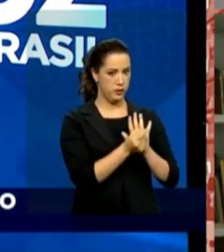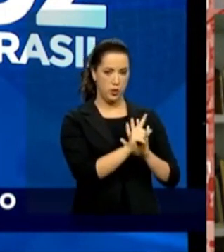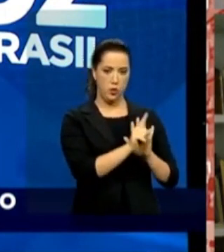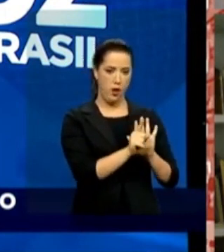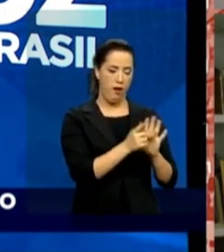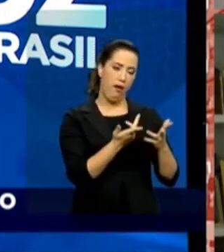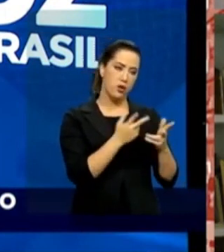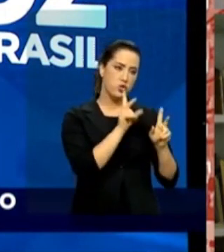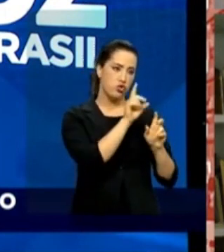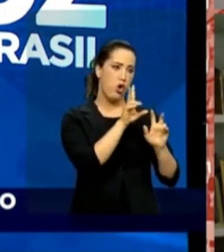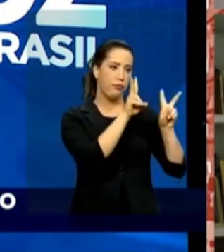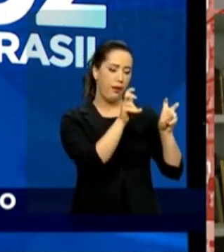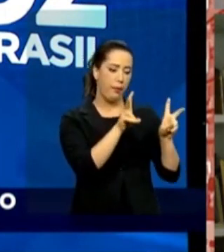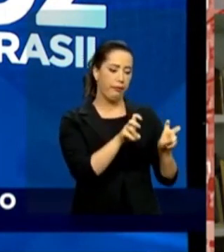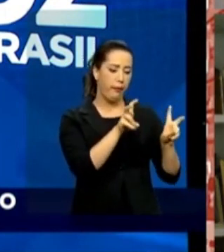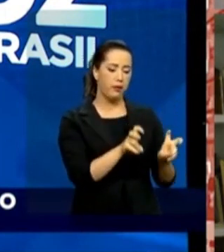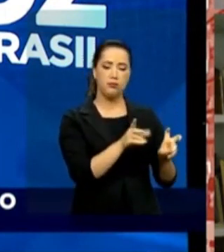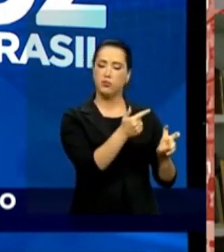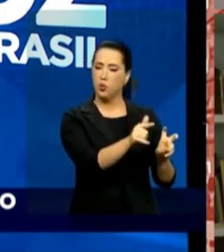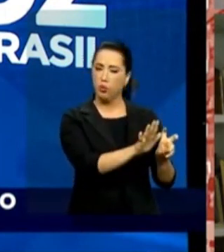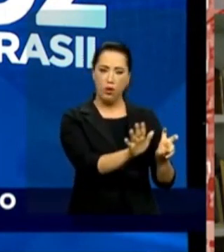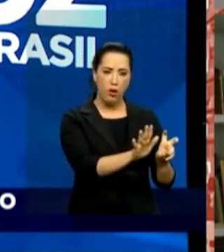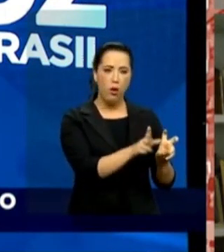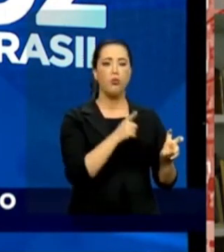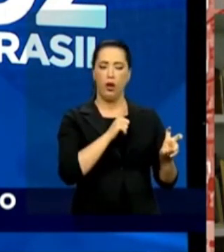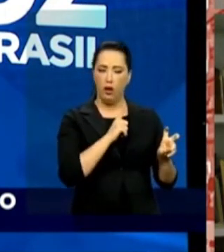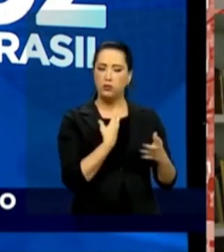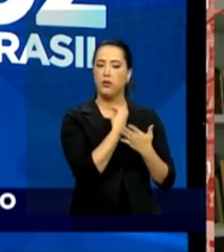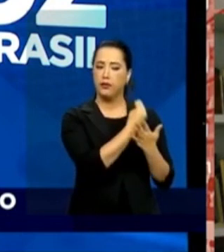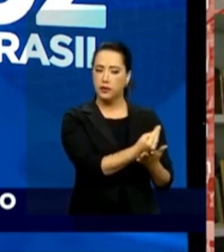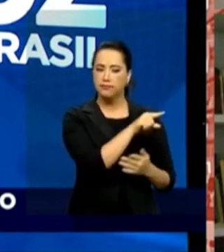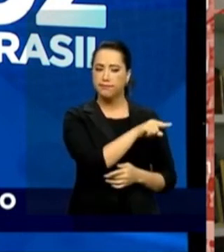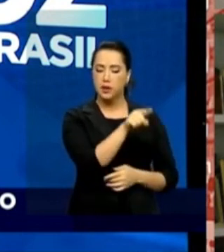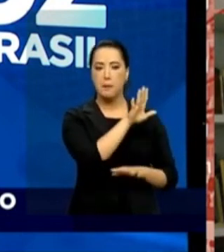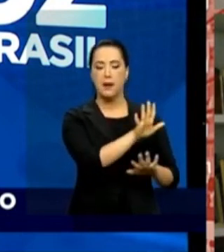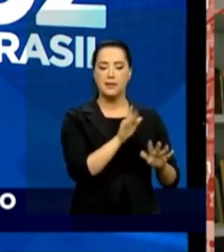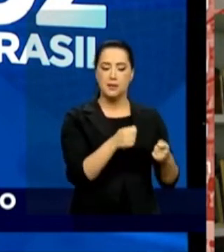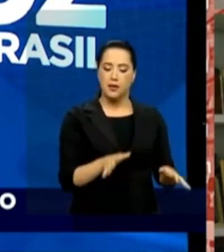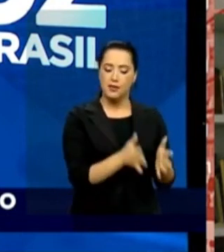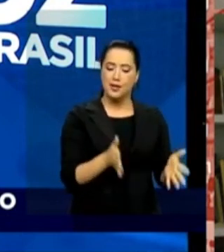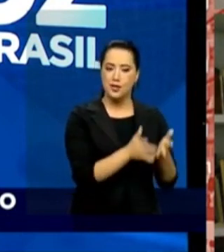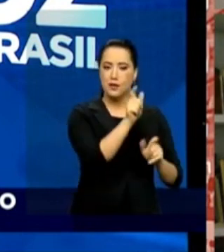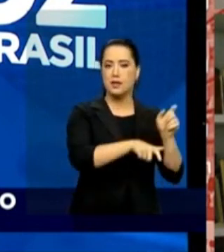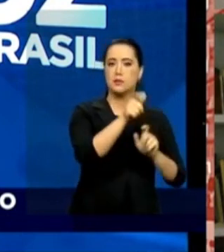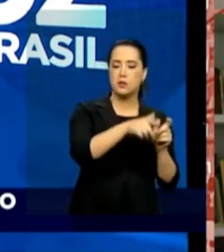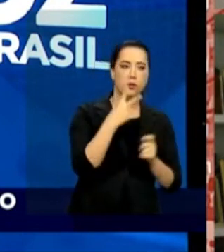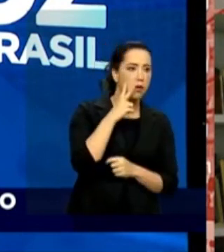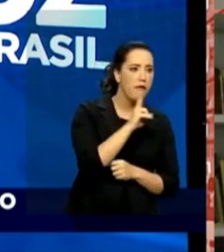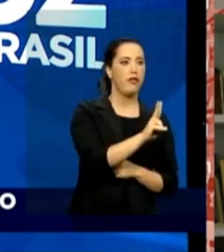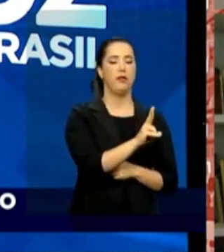crescimento da indústria, do valor agregado aos produtos. Você não pode vender só produto primário. Você tem que agregar, você